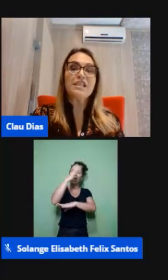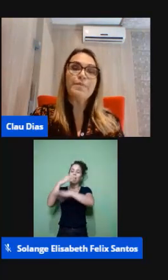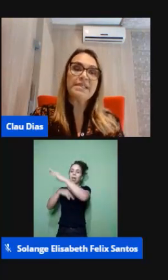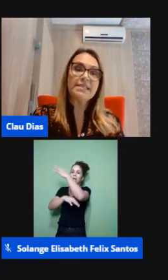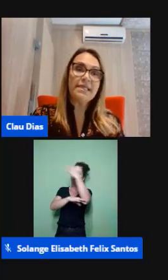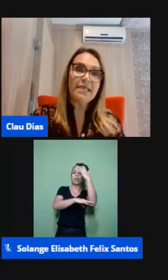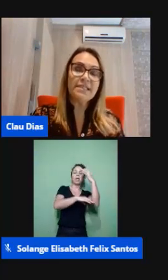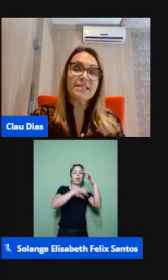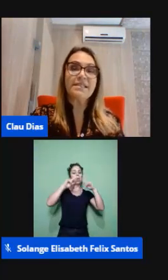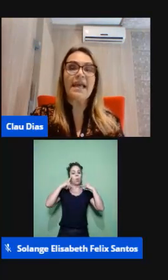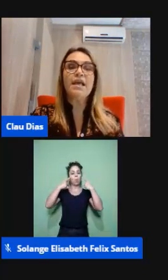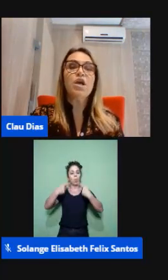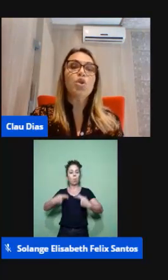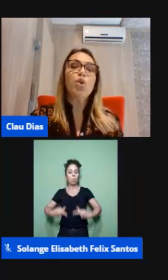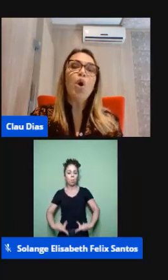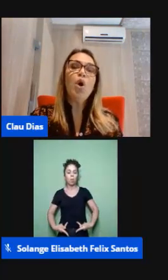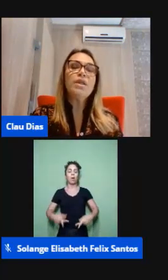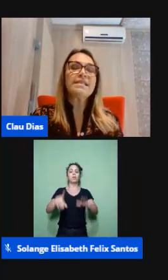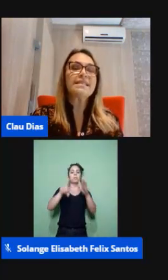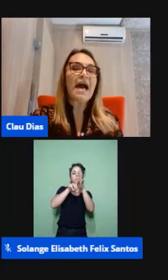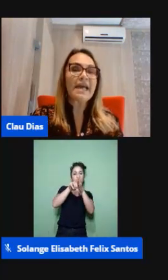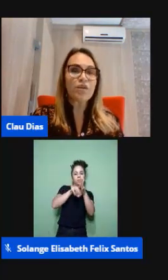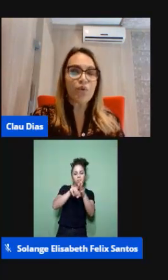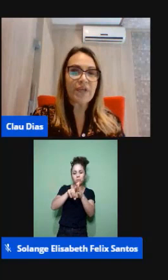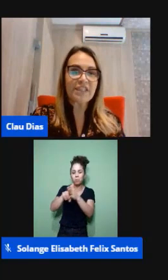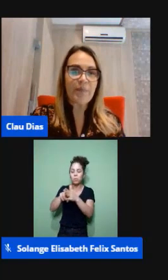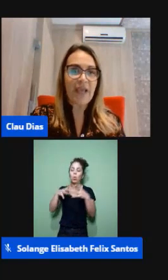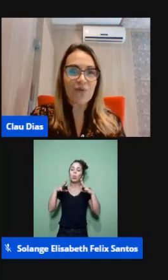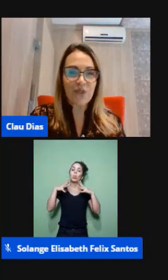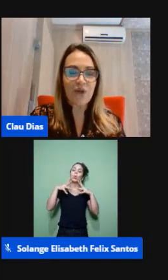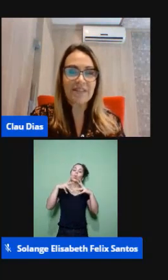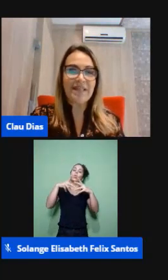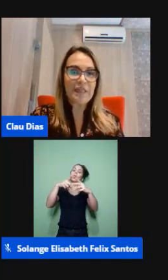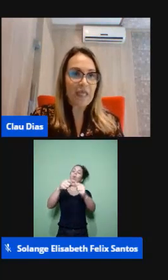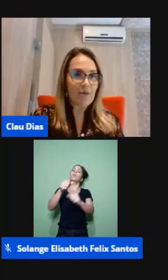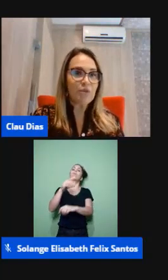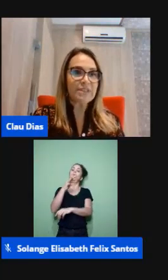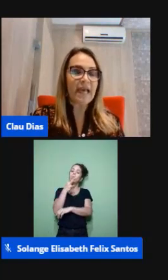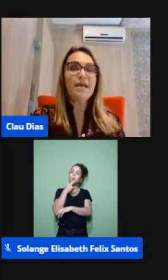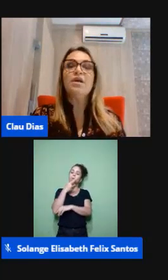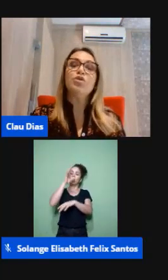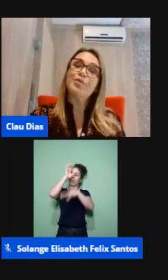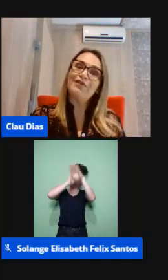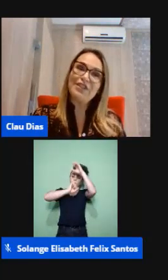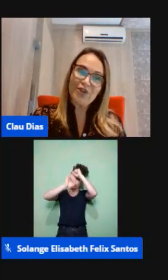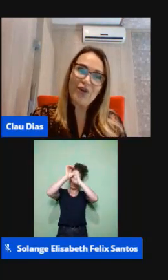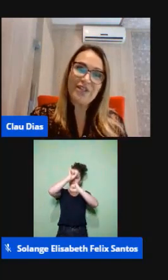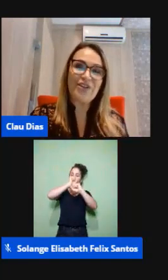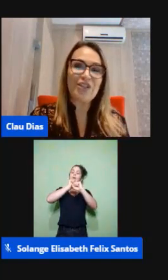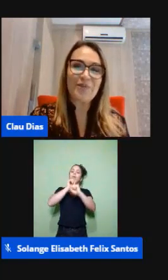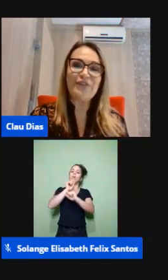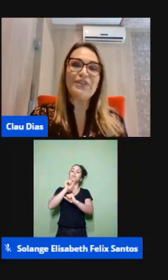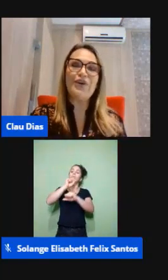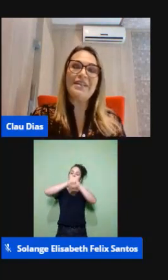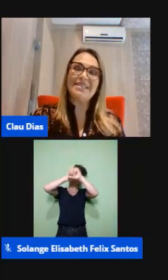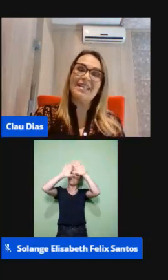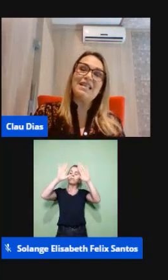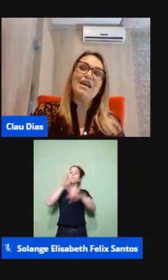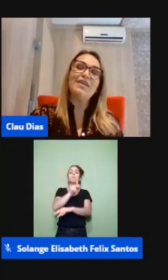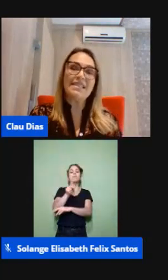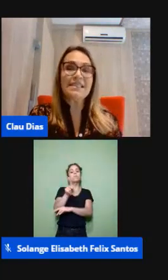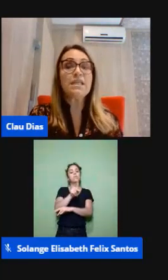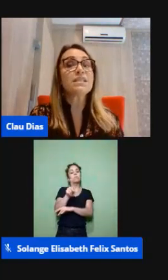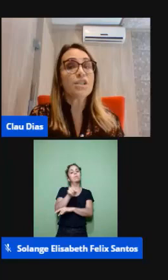humanas, as pesquisas, né? Toda essa área do conhecimento que nós entendemos, né? Os professores, nossos